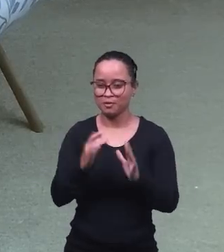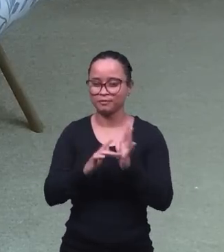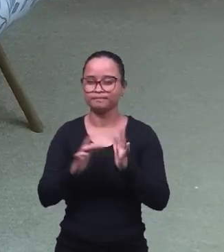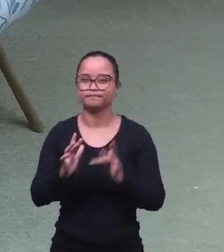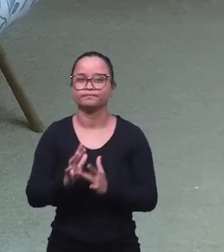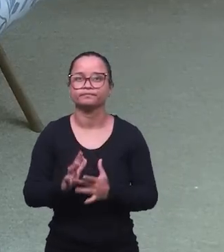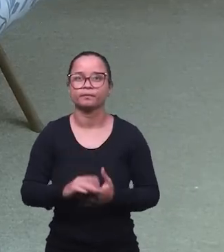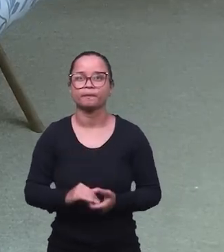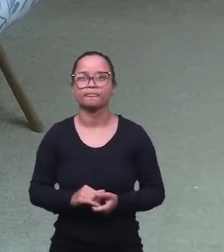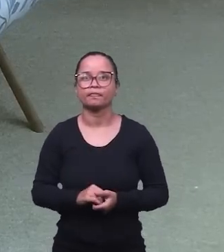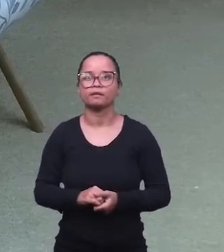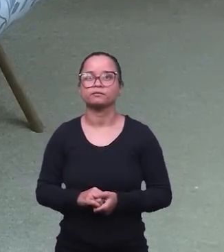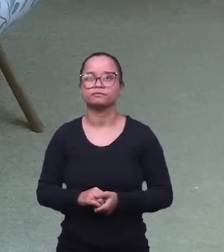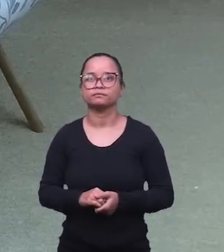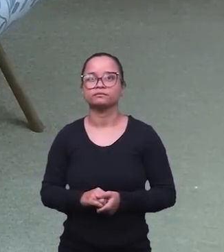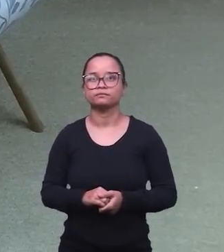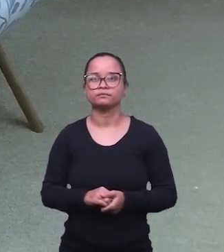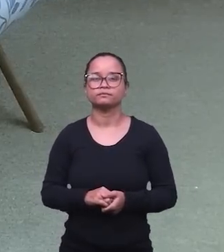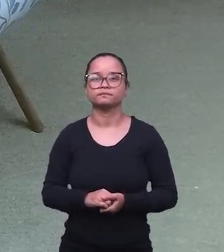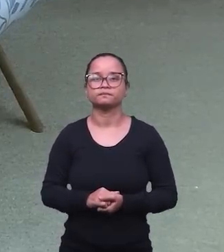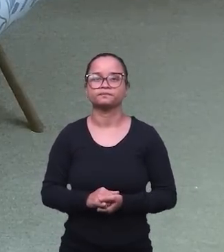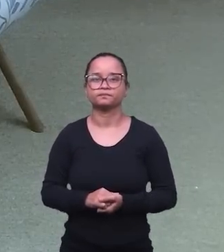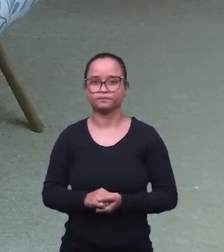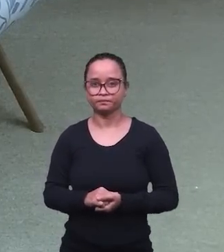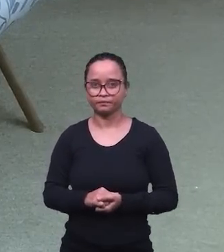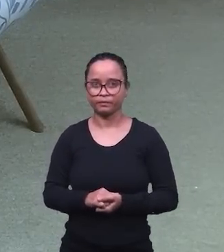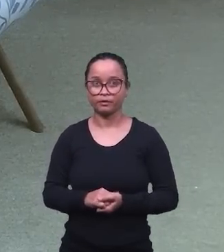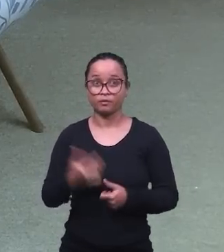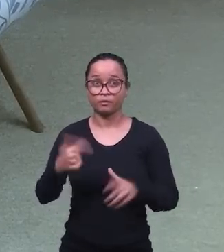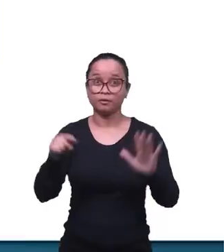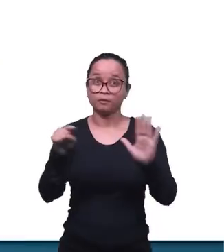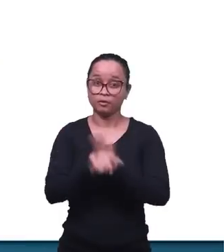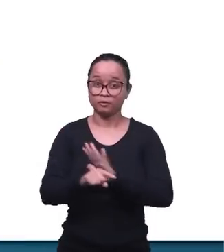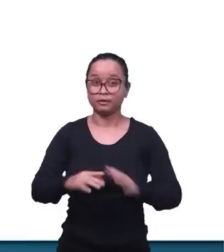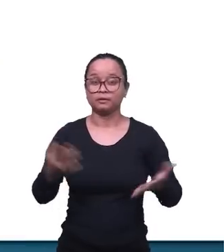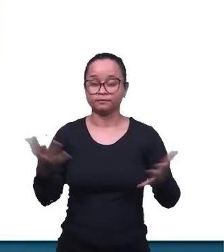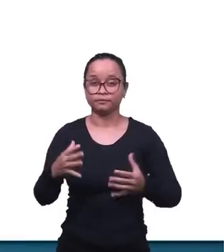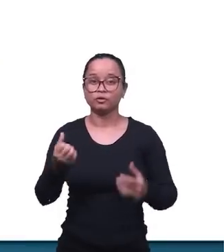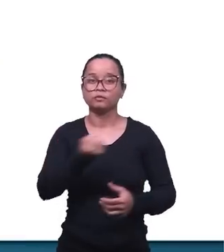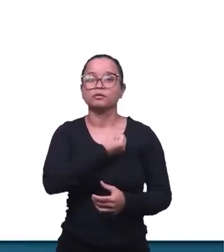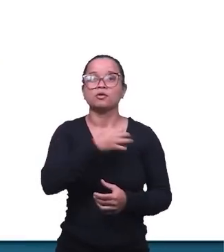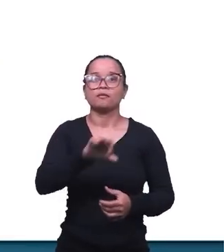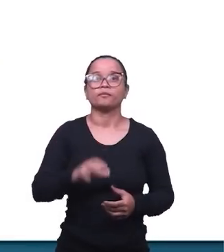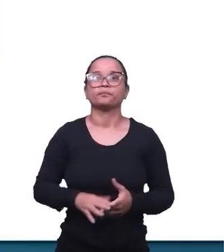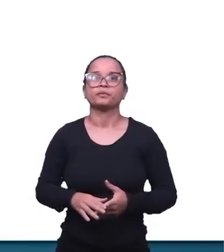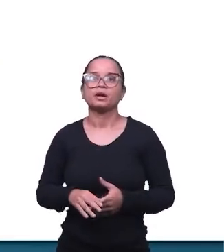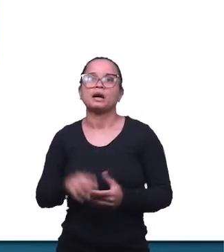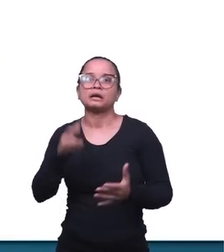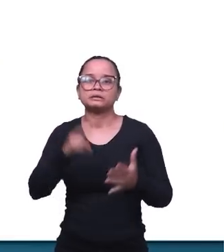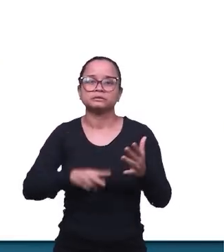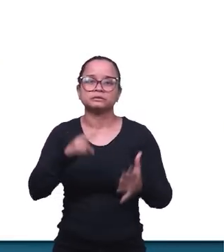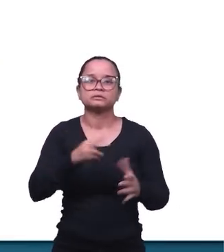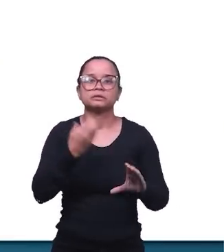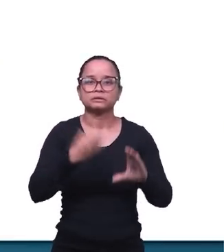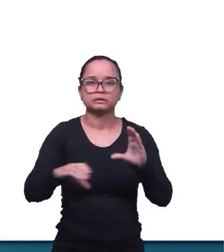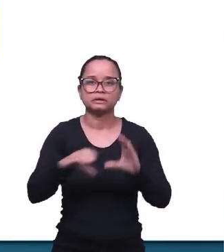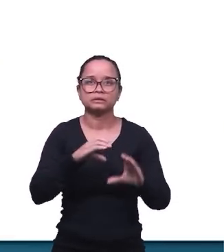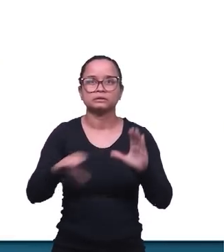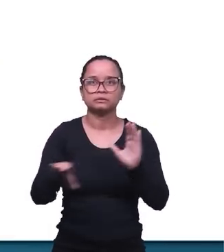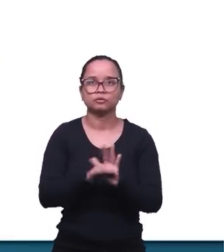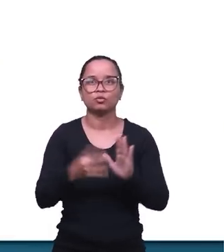Glória a Jesus. Vamos então à pergunta dirigida às classes. Diz assim, lendo Cantares capítulo 4, verso